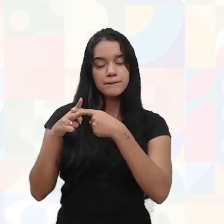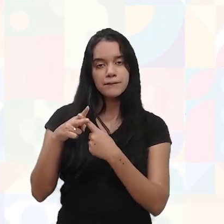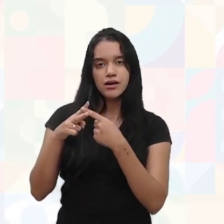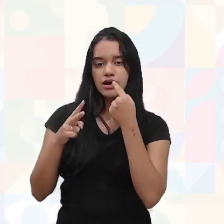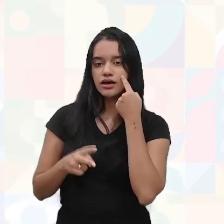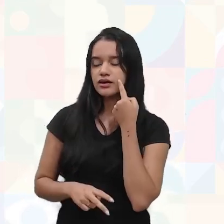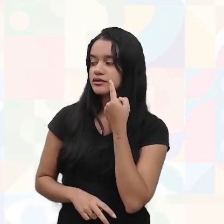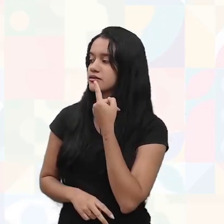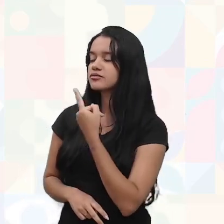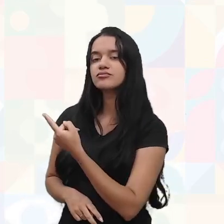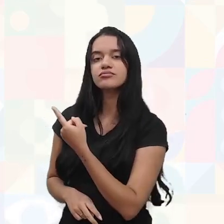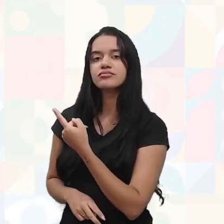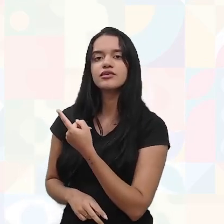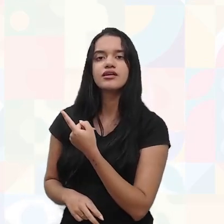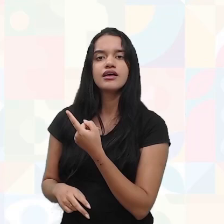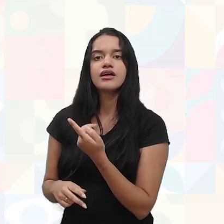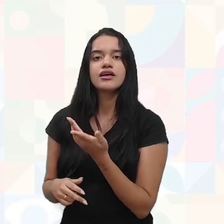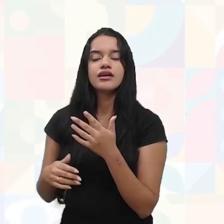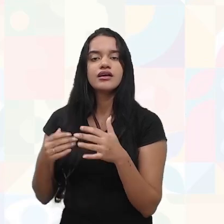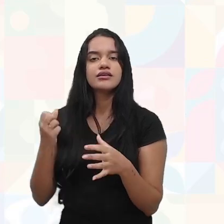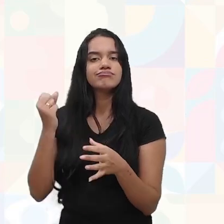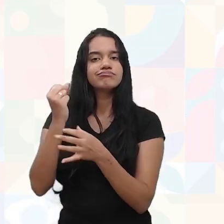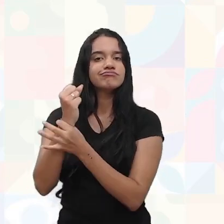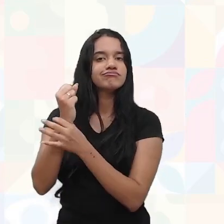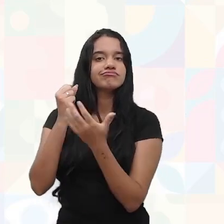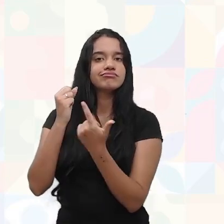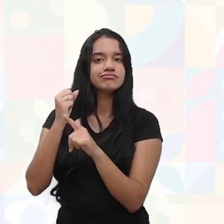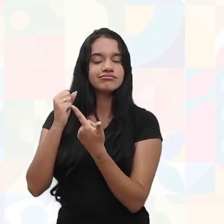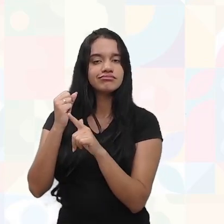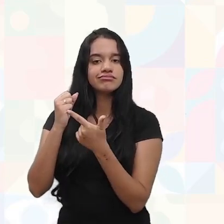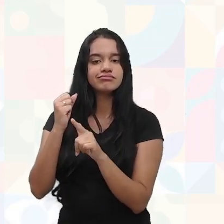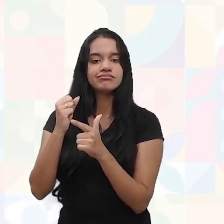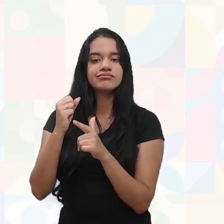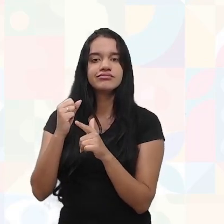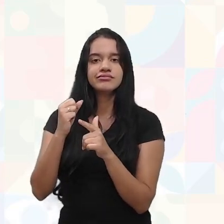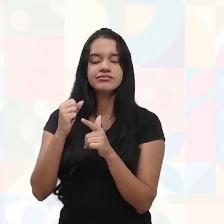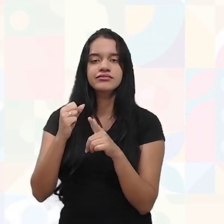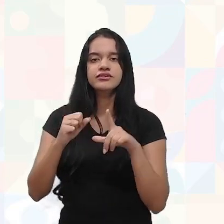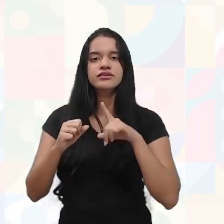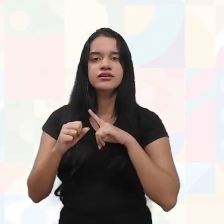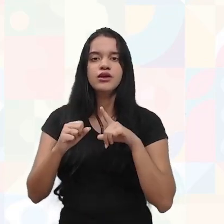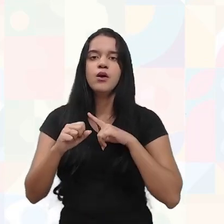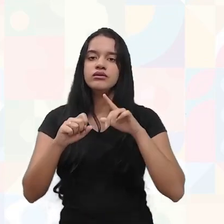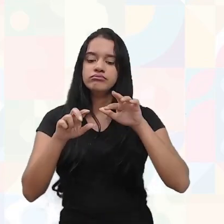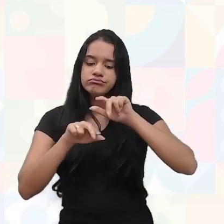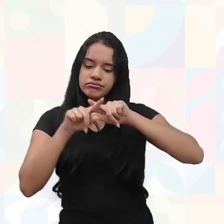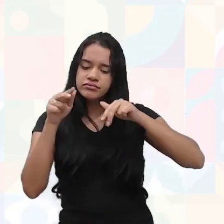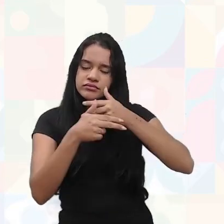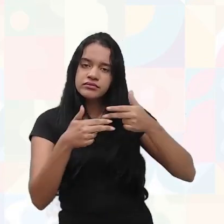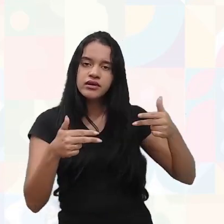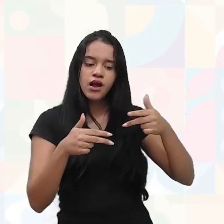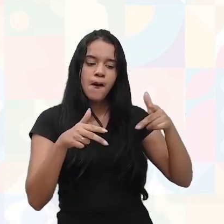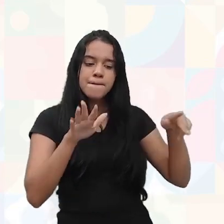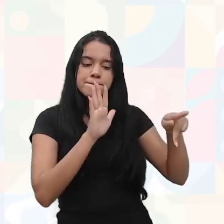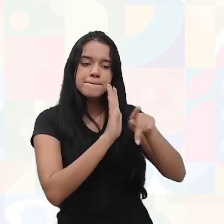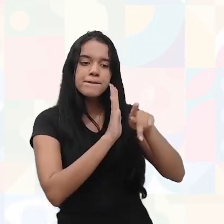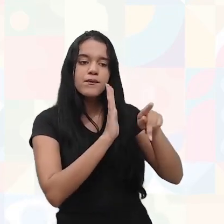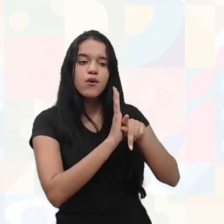nenhum equipamento de segurança por uma mais moderna, com vários dispositivos de segurança acoplados a ela.